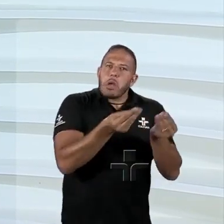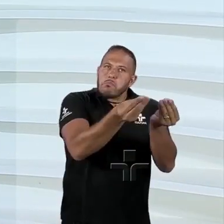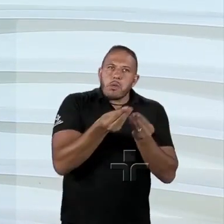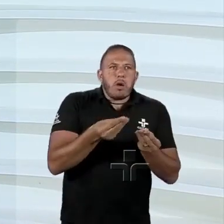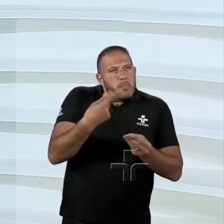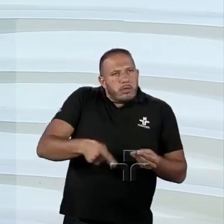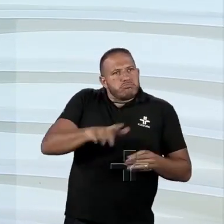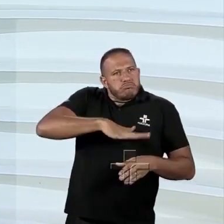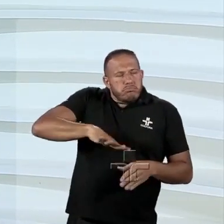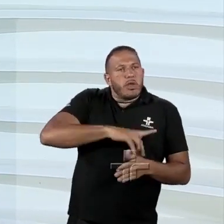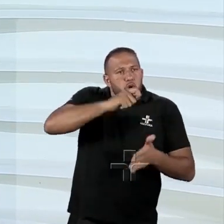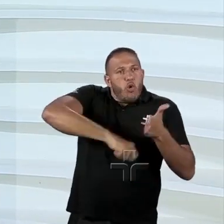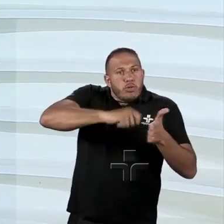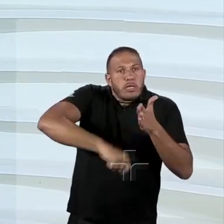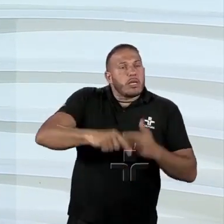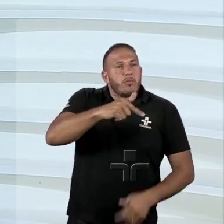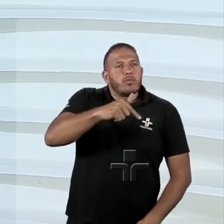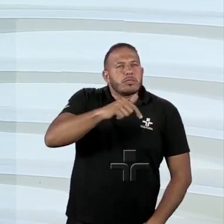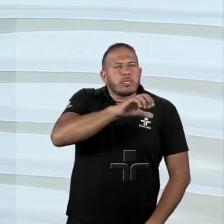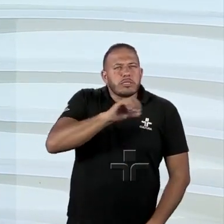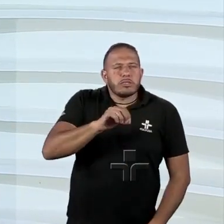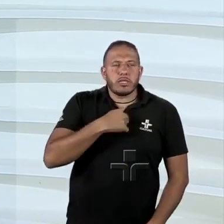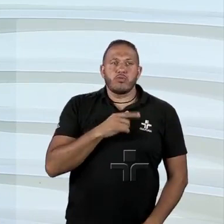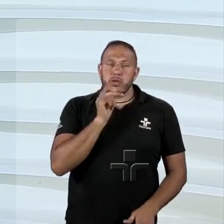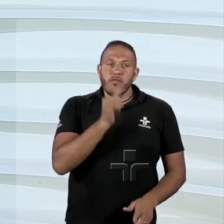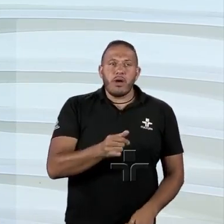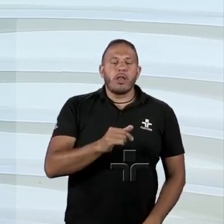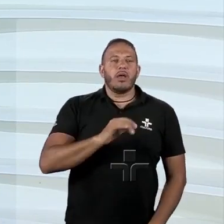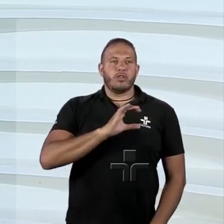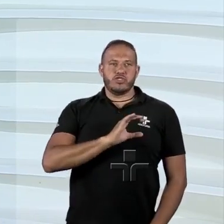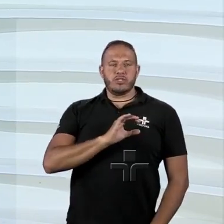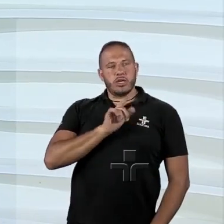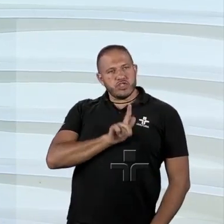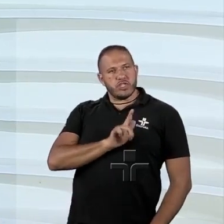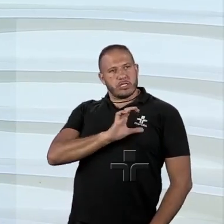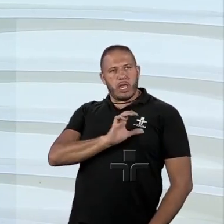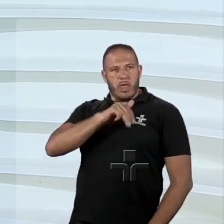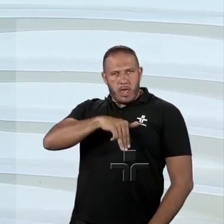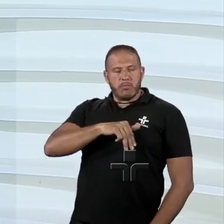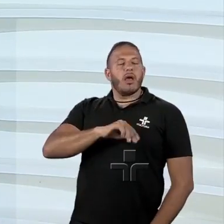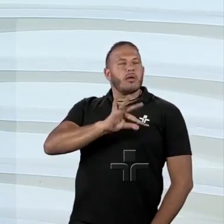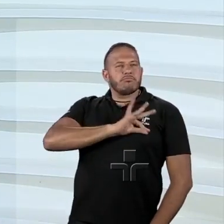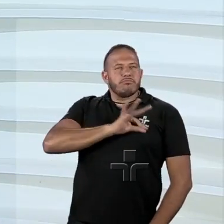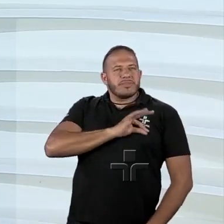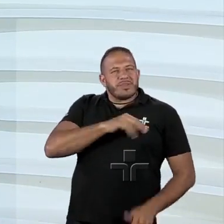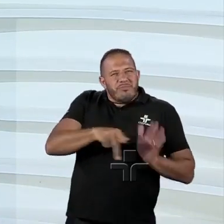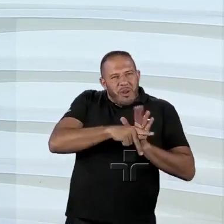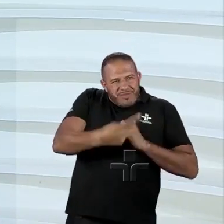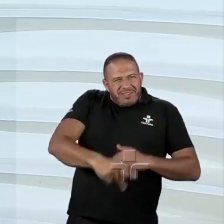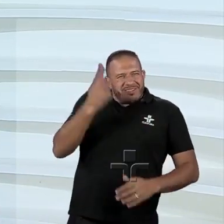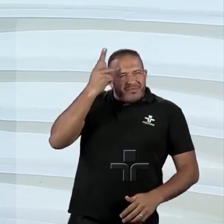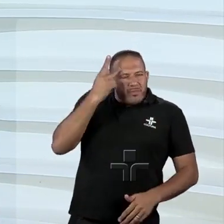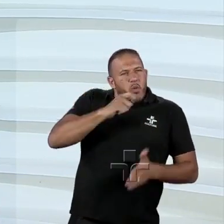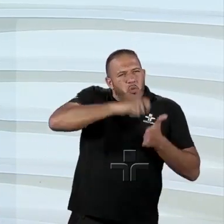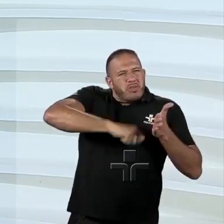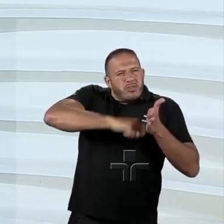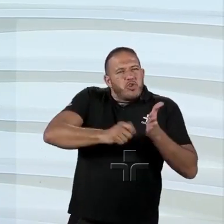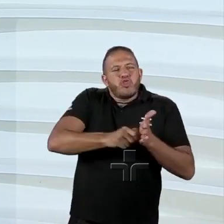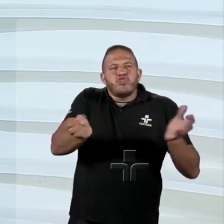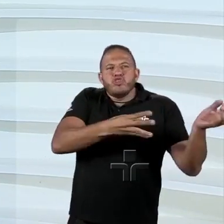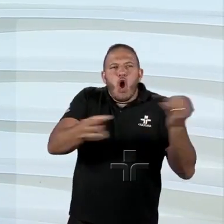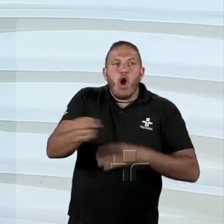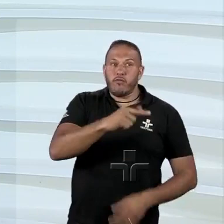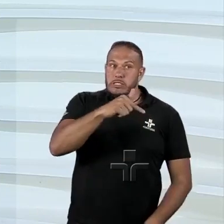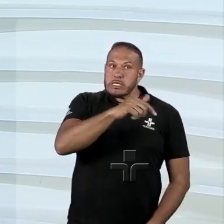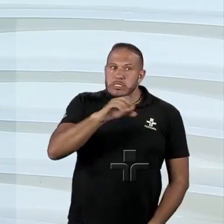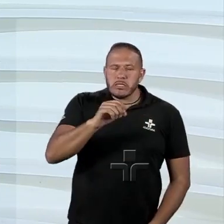contratamos 700, a polícia, que eu me refiro, é a Guarda Civil Metropolitana de São Paulo. Contratamos 700 novos agentes, primeira